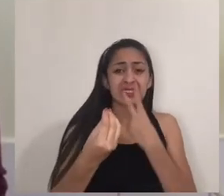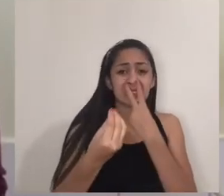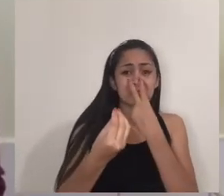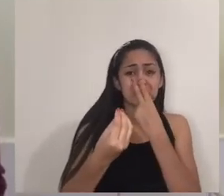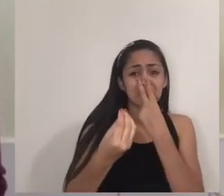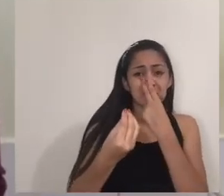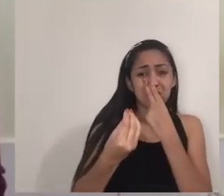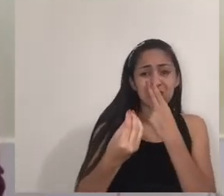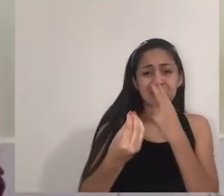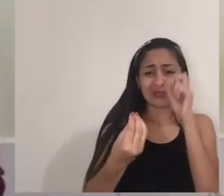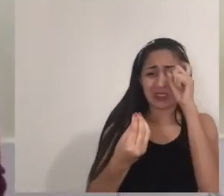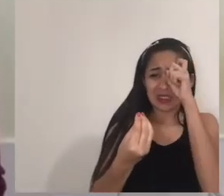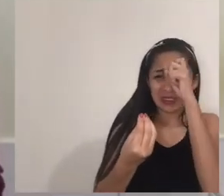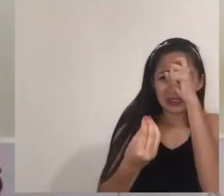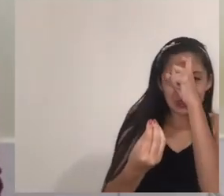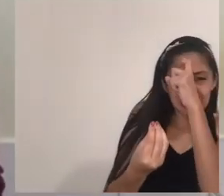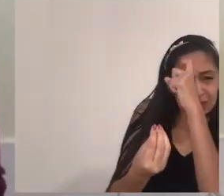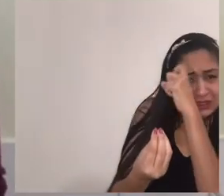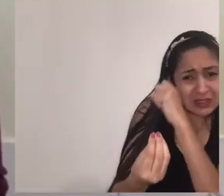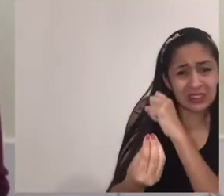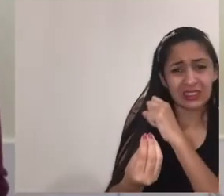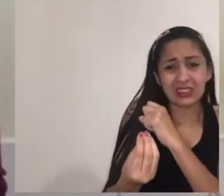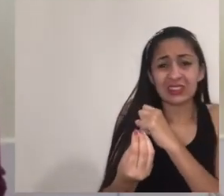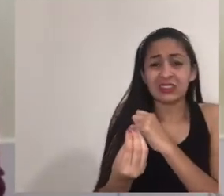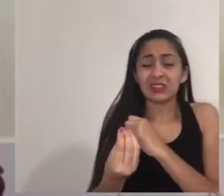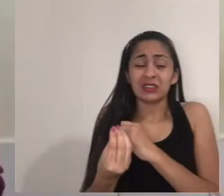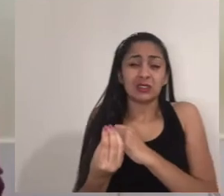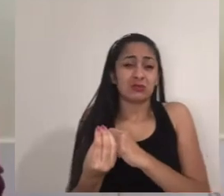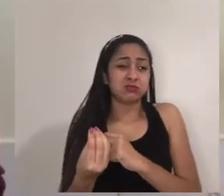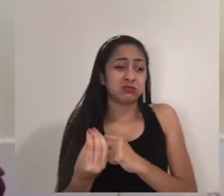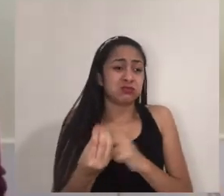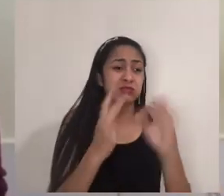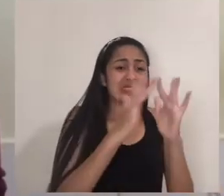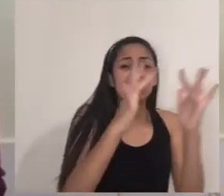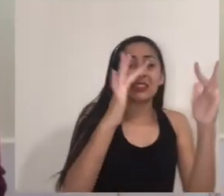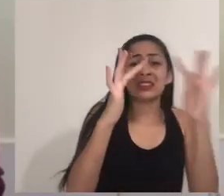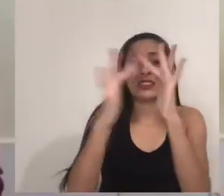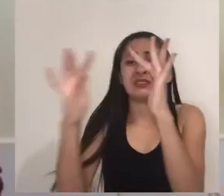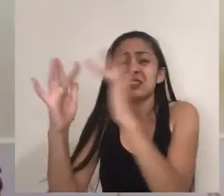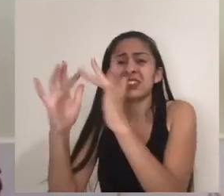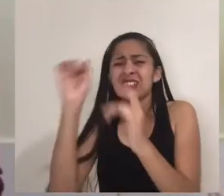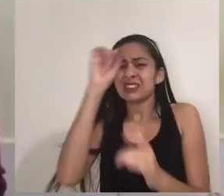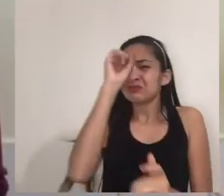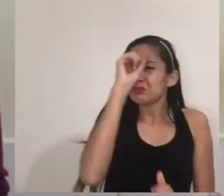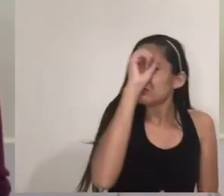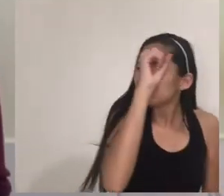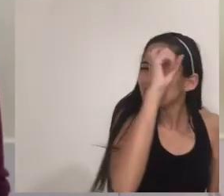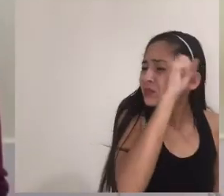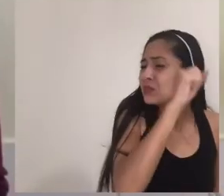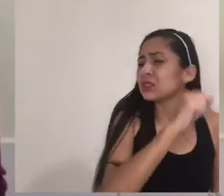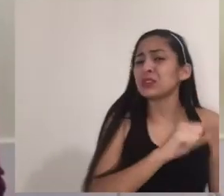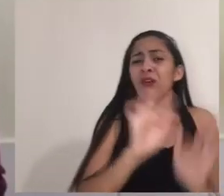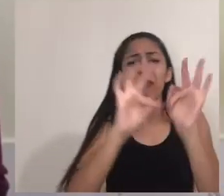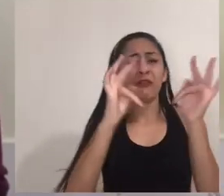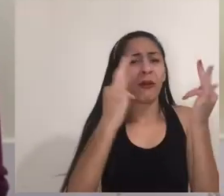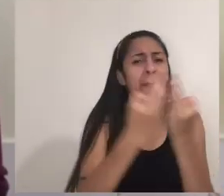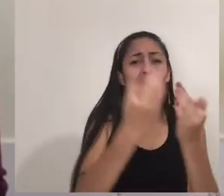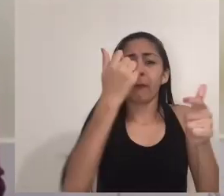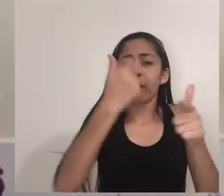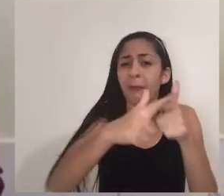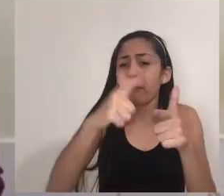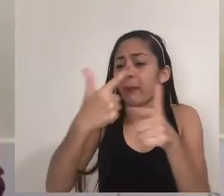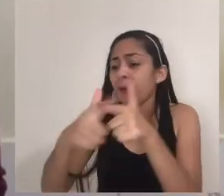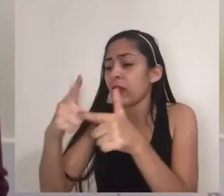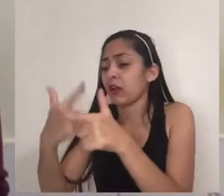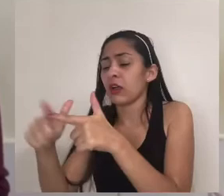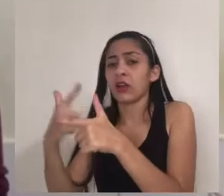diversas dificuldades no nosso dia a dia, enfim, nos nossos relacionamentos interpessoais, dentro da nossa